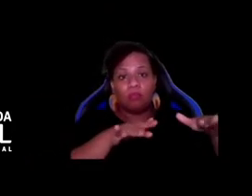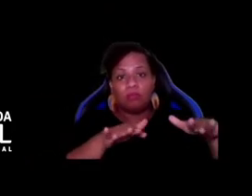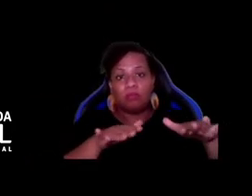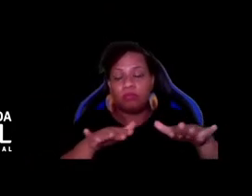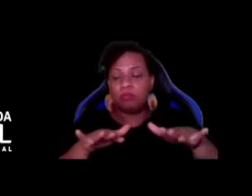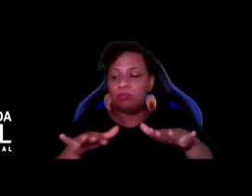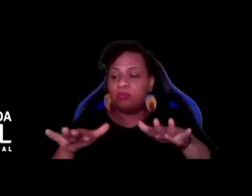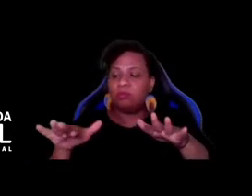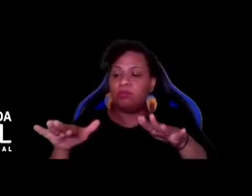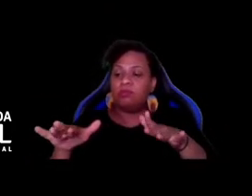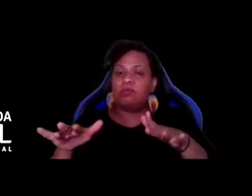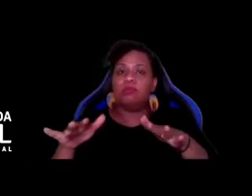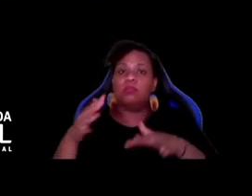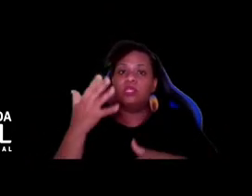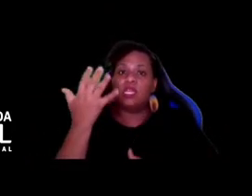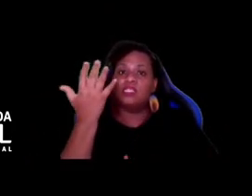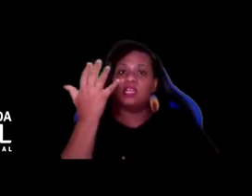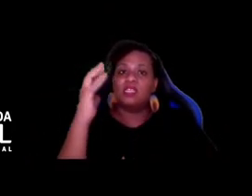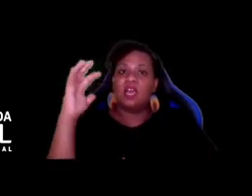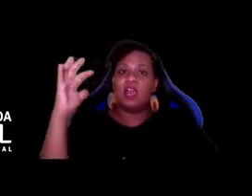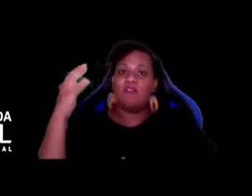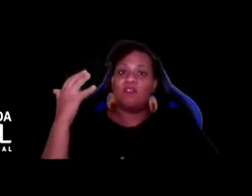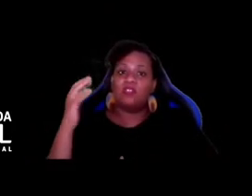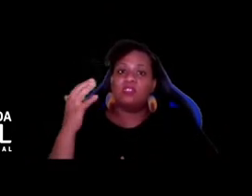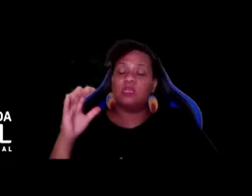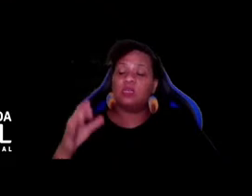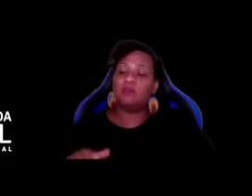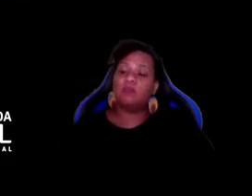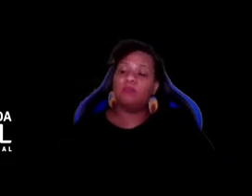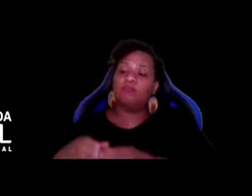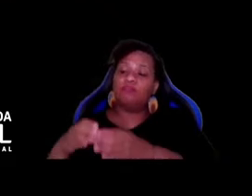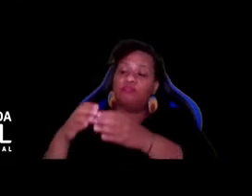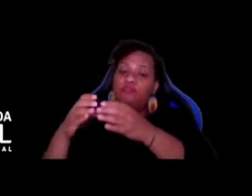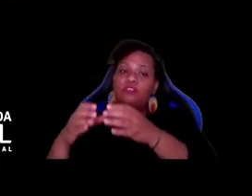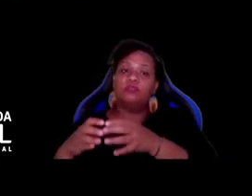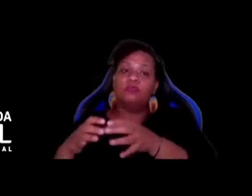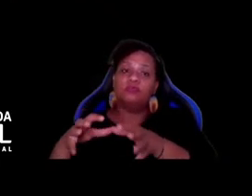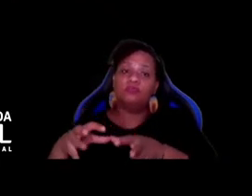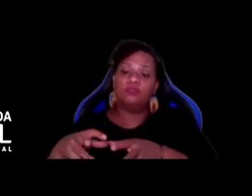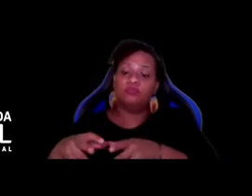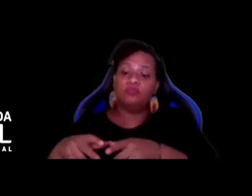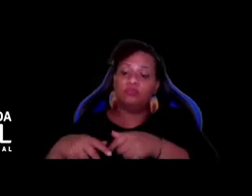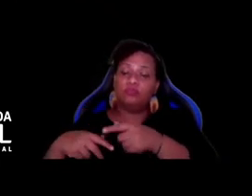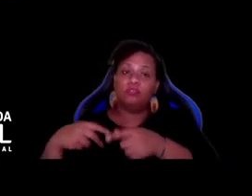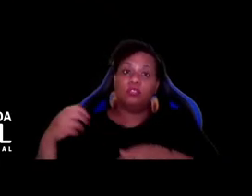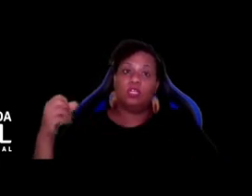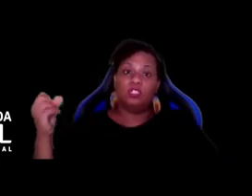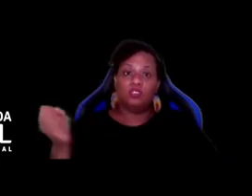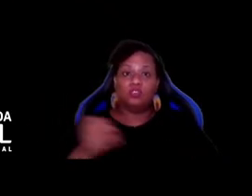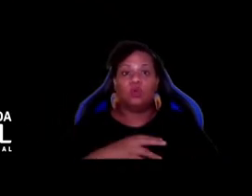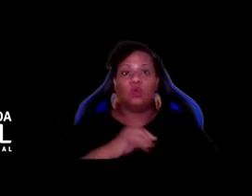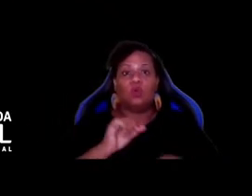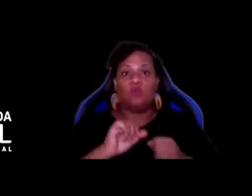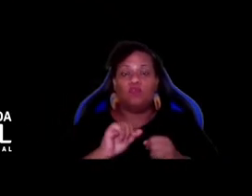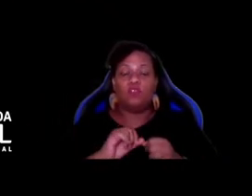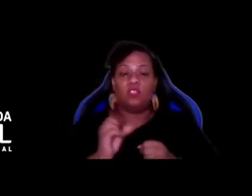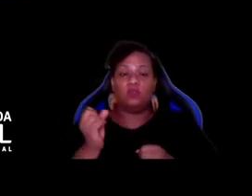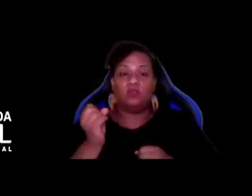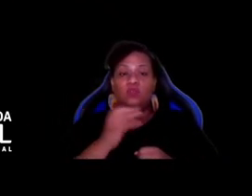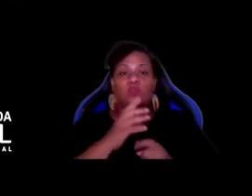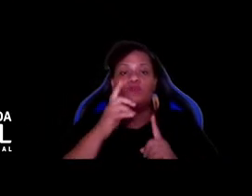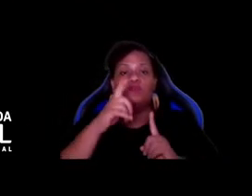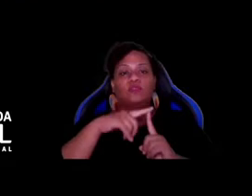nesses troncos de árvores, e também foi gerado um outro tipo de tambor